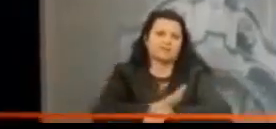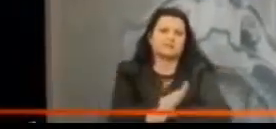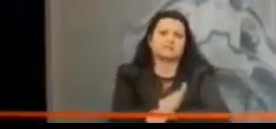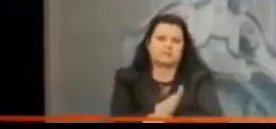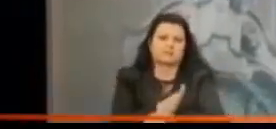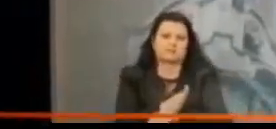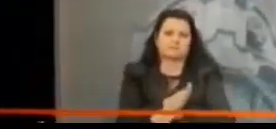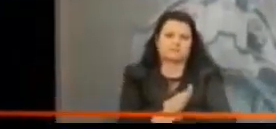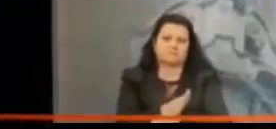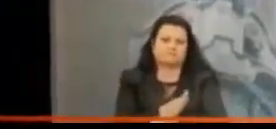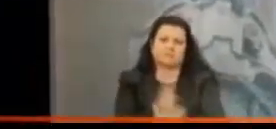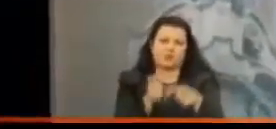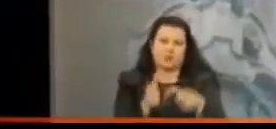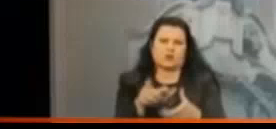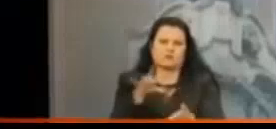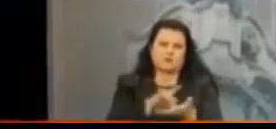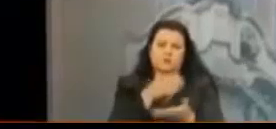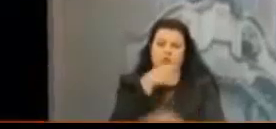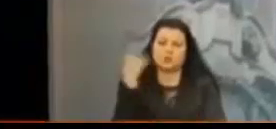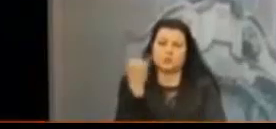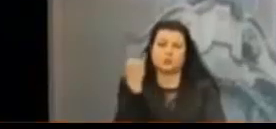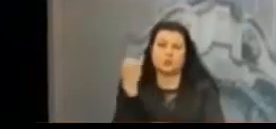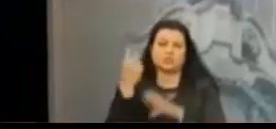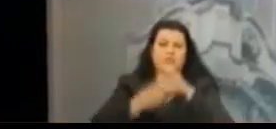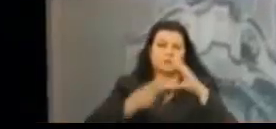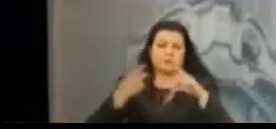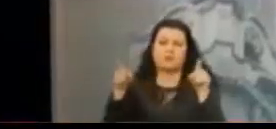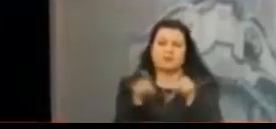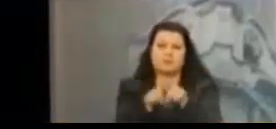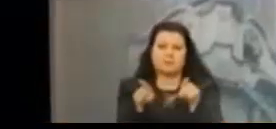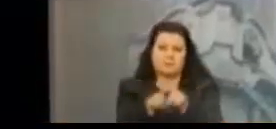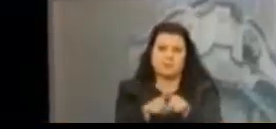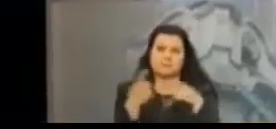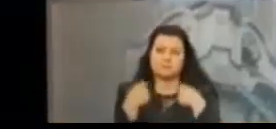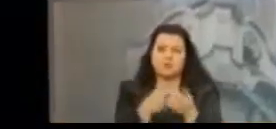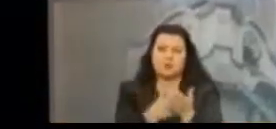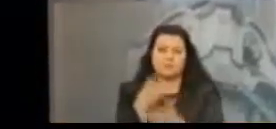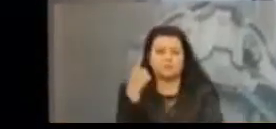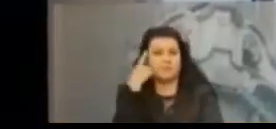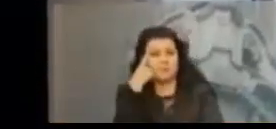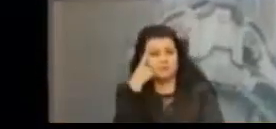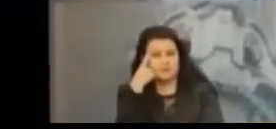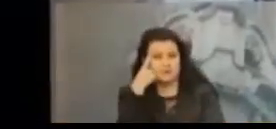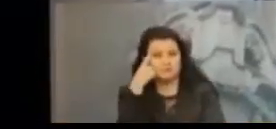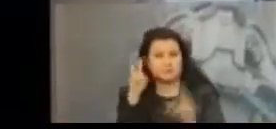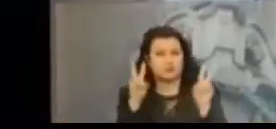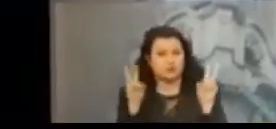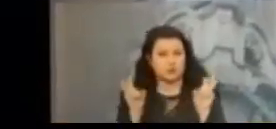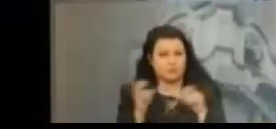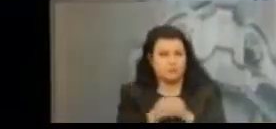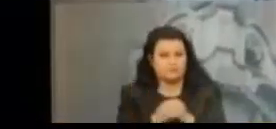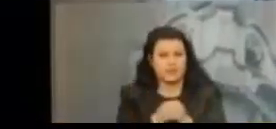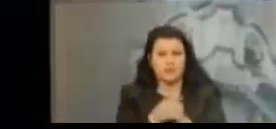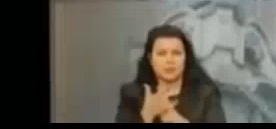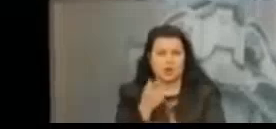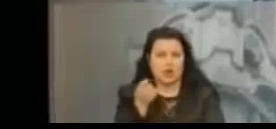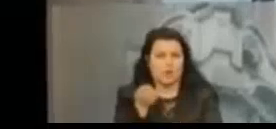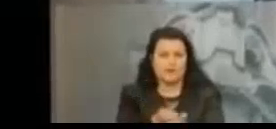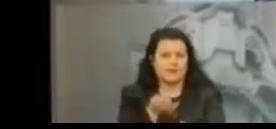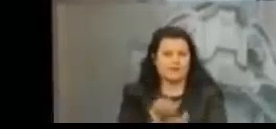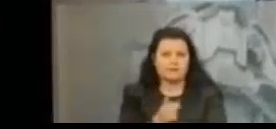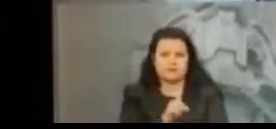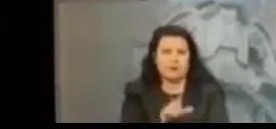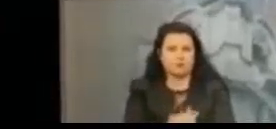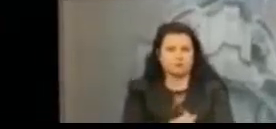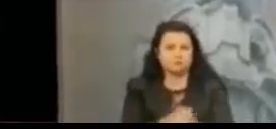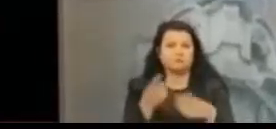oficiais. E eu acho que seria muito importante que a Câmara de Vereadores de Porto Alegre também começasse a pensar sobre esse tema. Nós não temos obrigação disso e nós